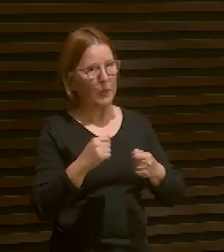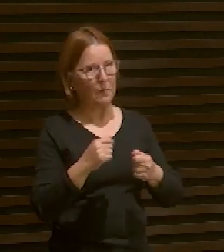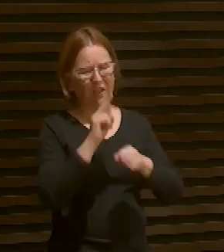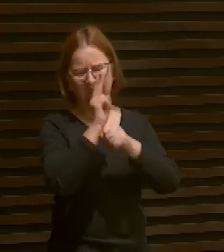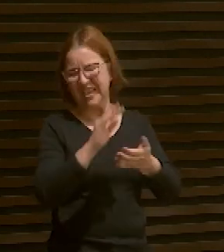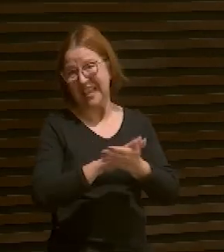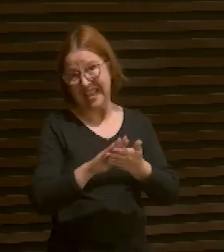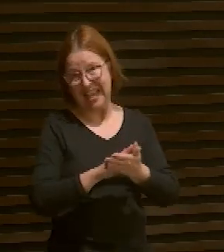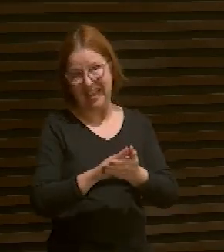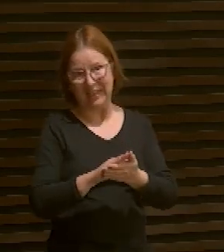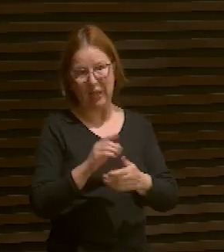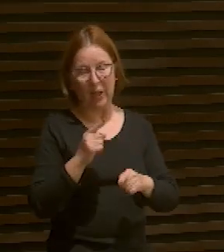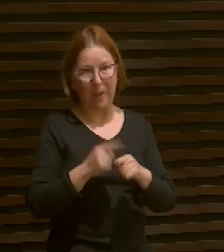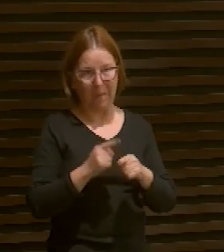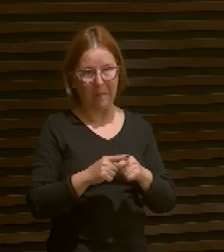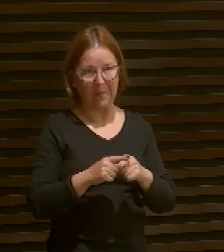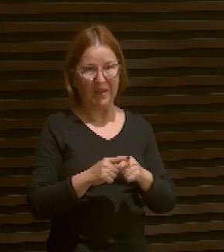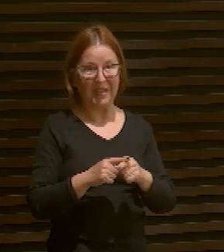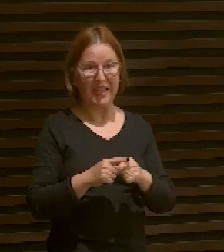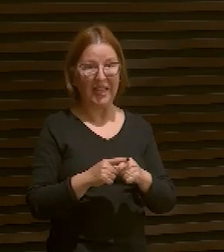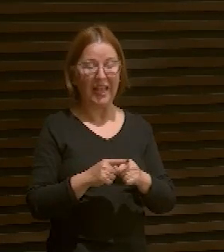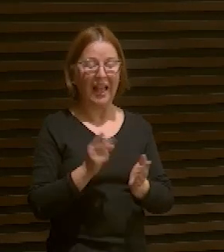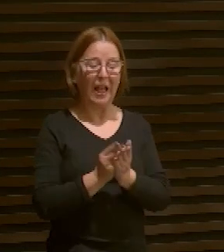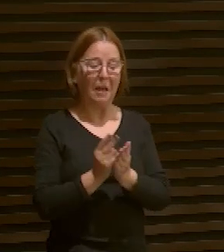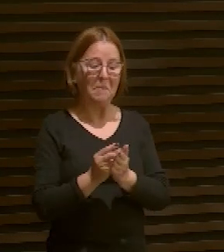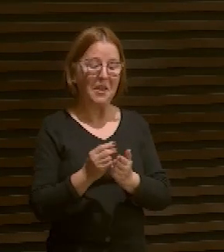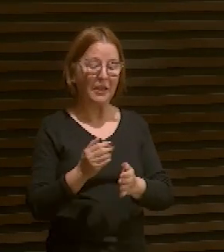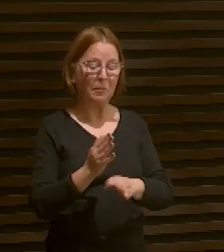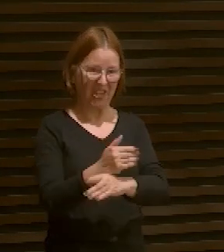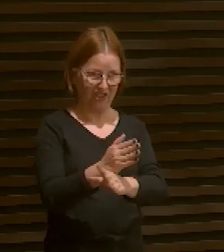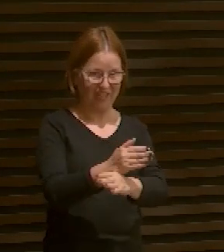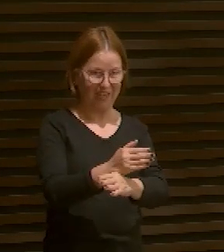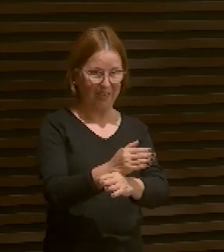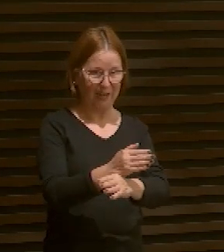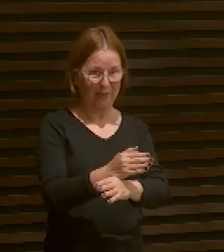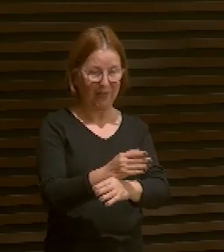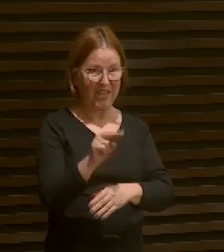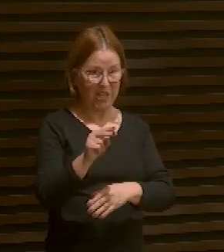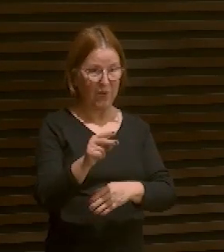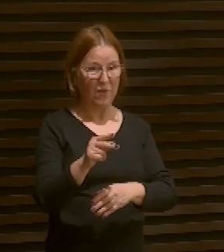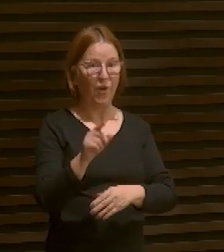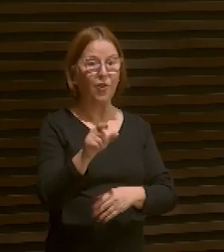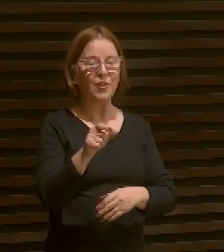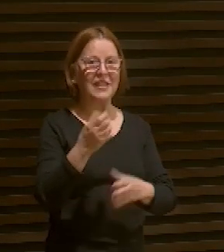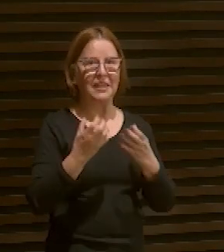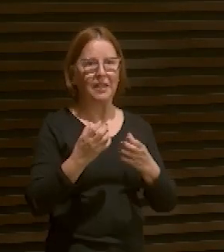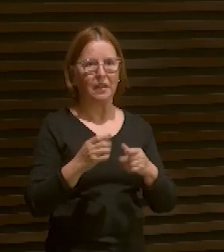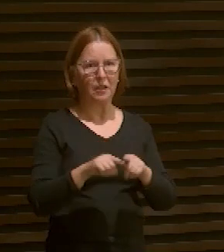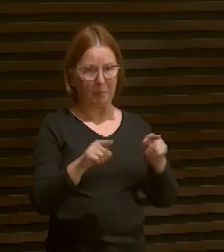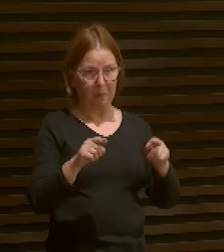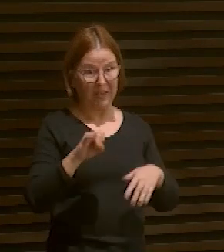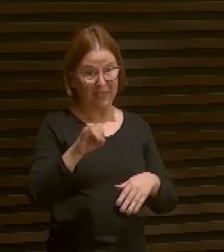é a direção que você quer. Mas se você quiser nadar subindo o rio, aí o